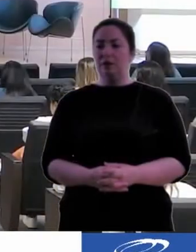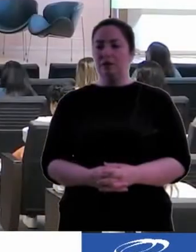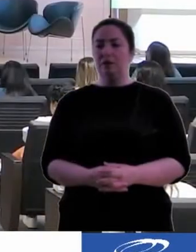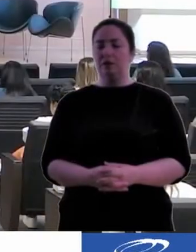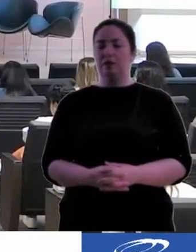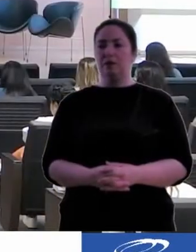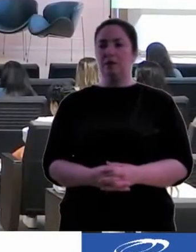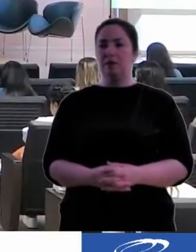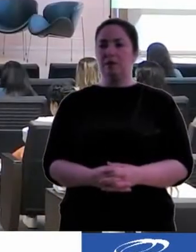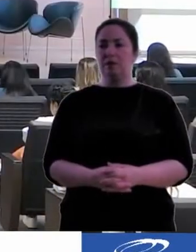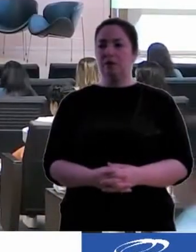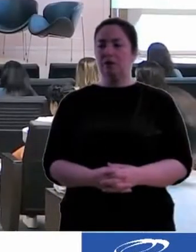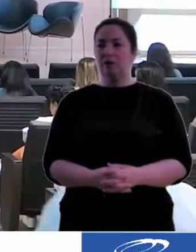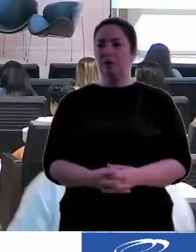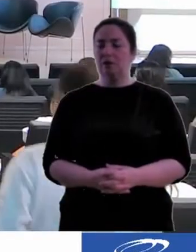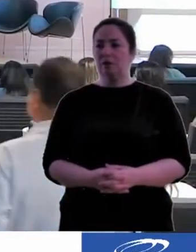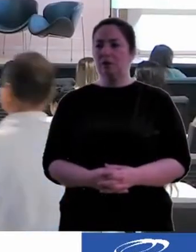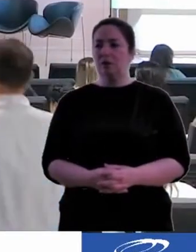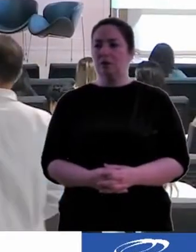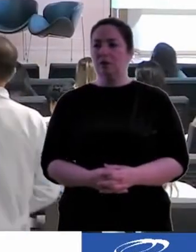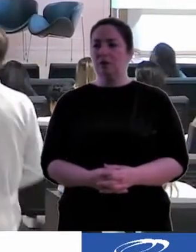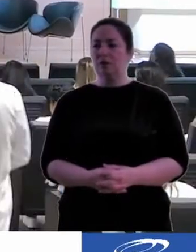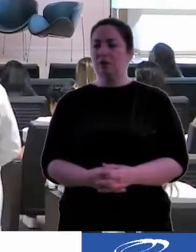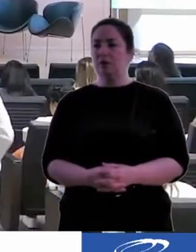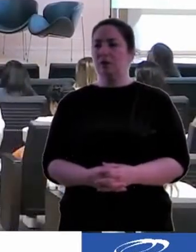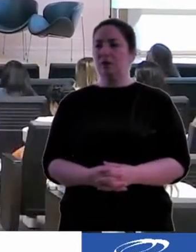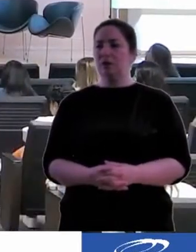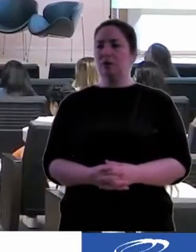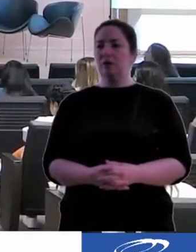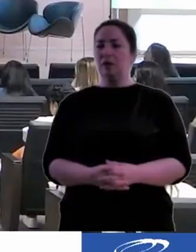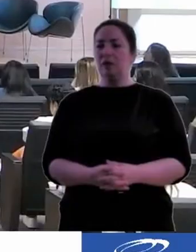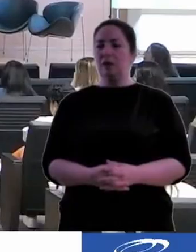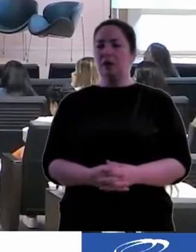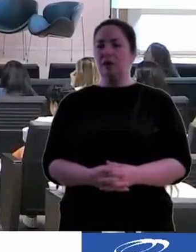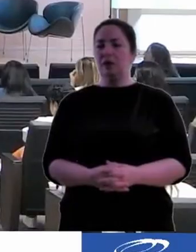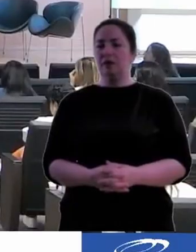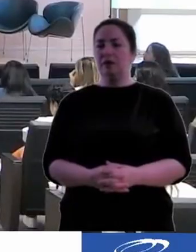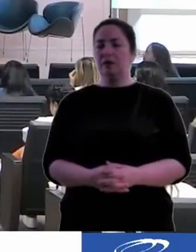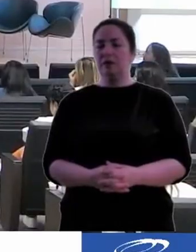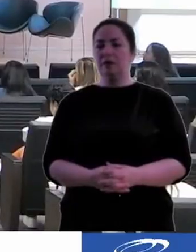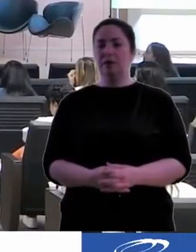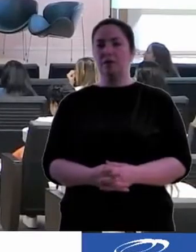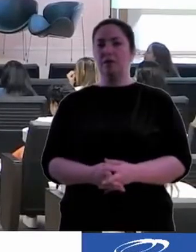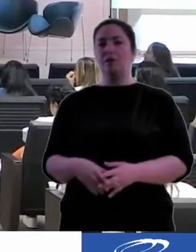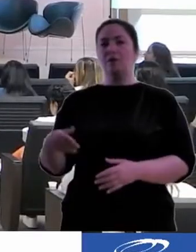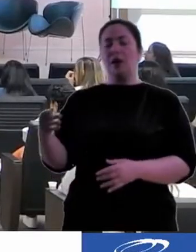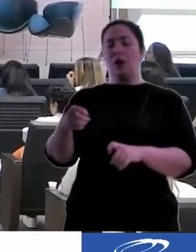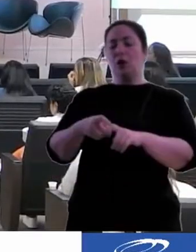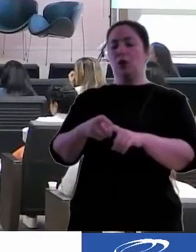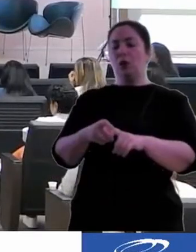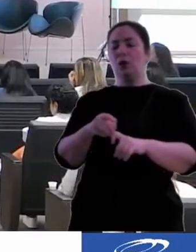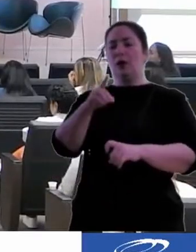Robin Patel. Ela é uma profissional com ampla trajetória na área de microbiologia. Ao longo da sua carreira, já publicou mais